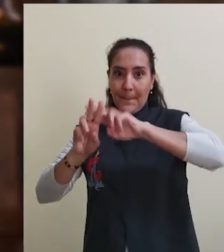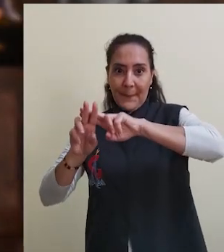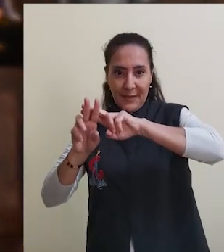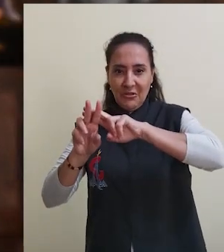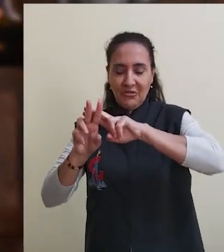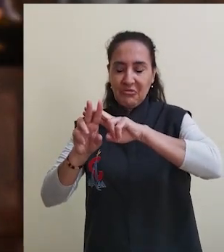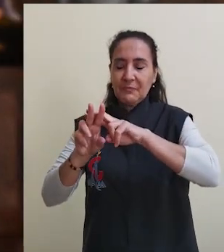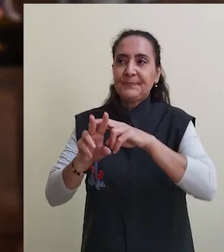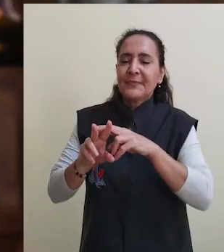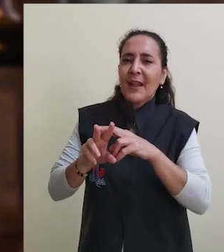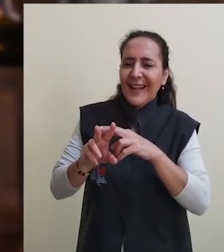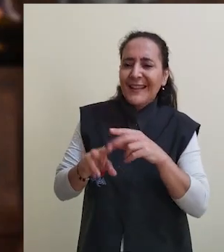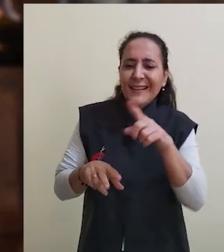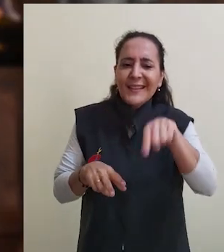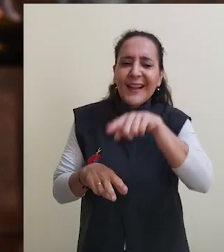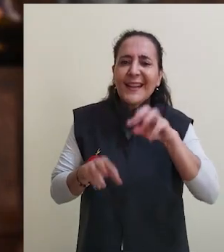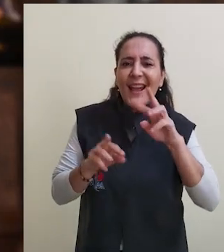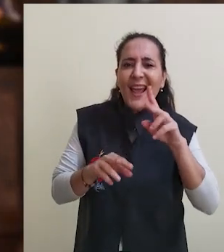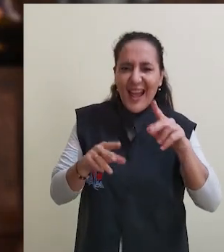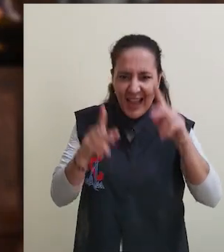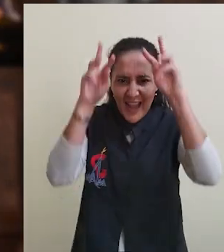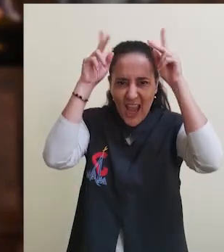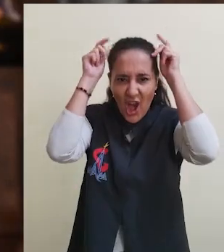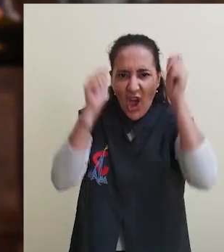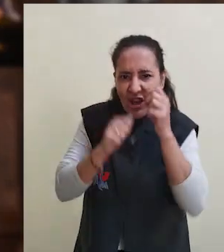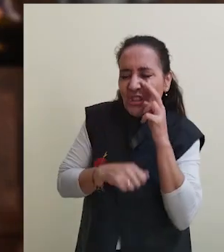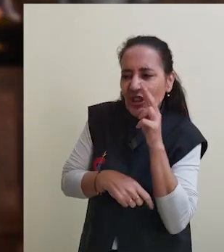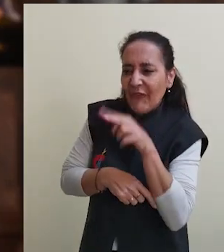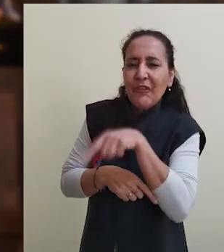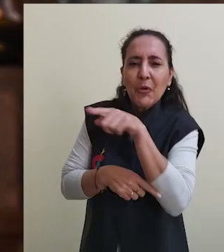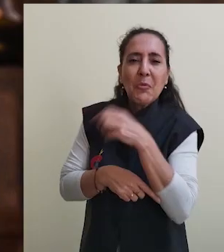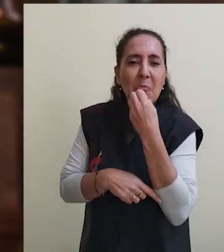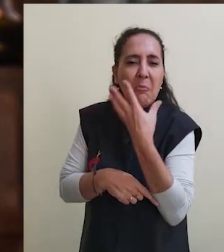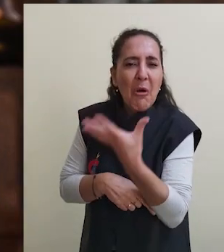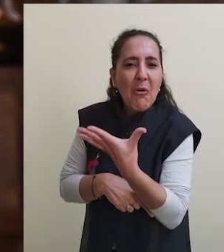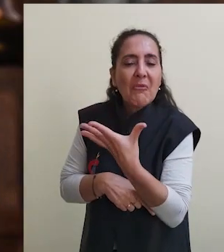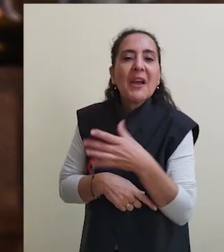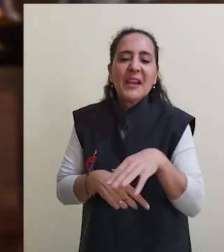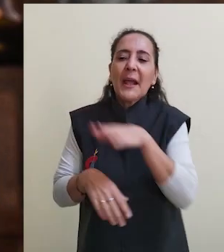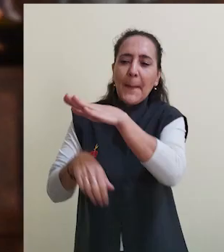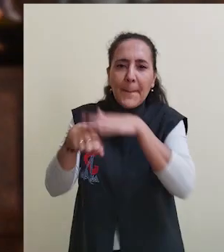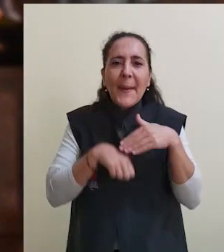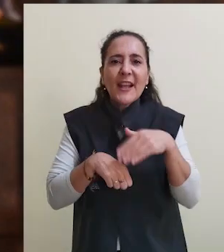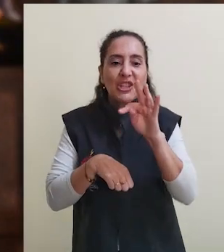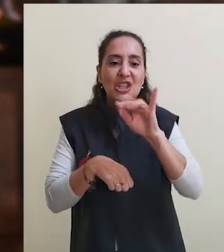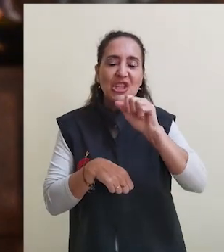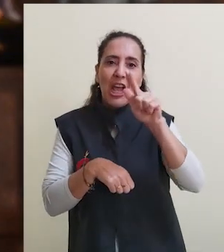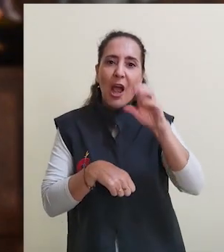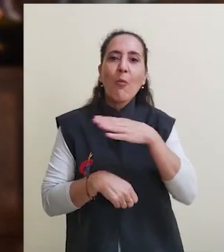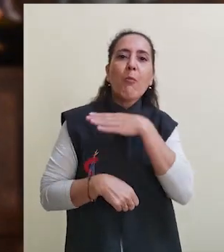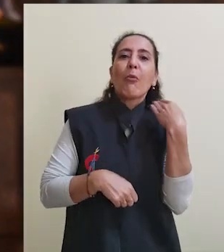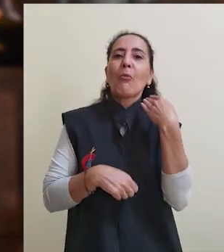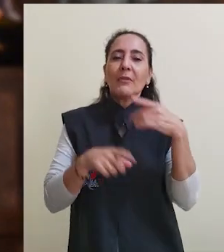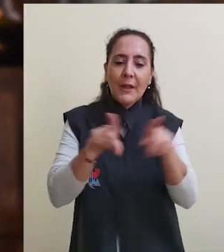isso agradava, sobretudo aos judeus, manda cortar a cabeça de Tiago e manda prender Pedro, né? E diz